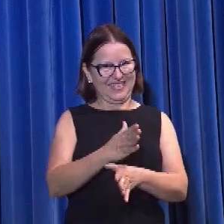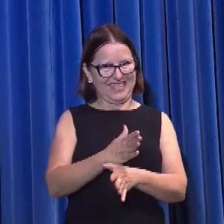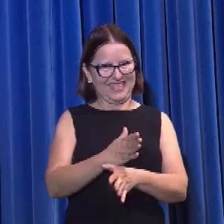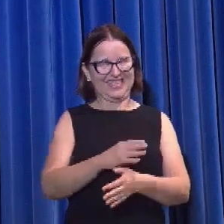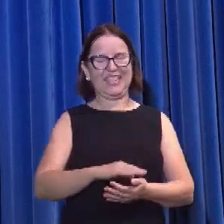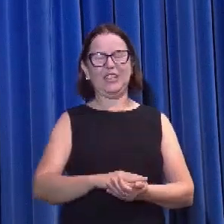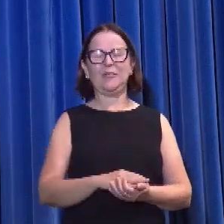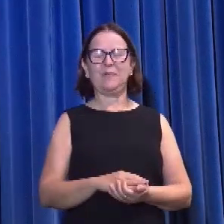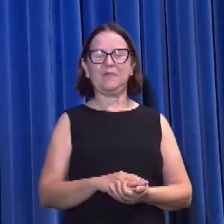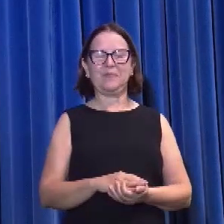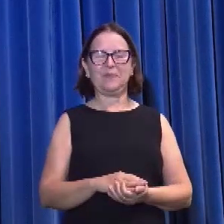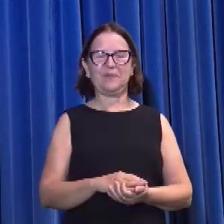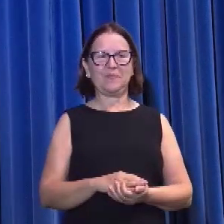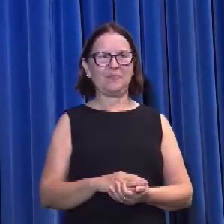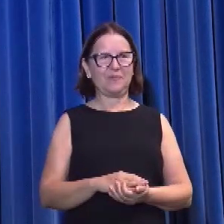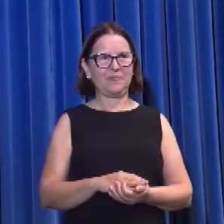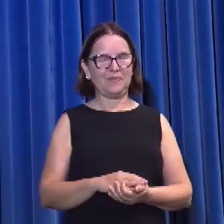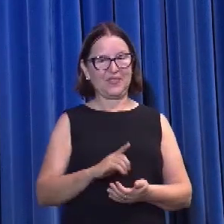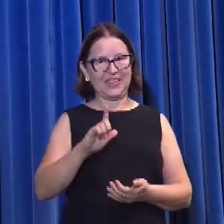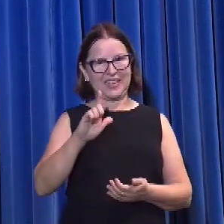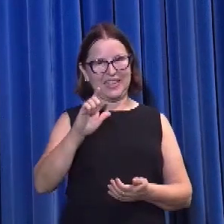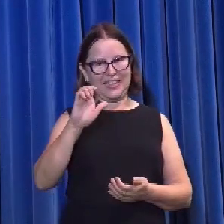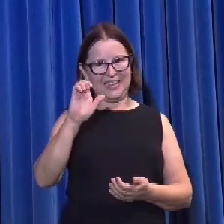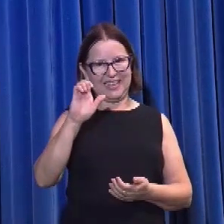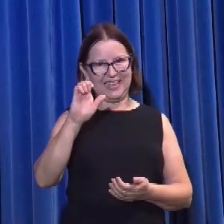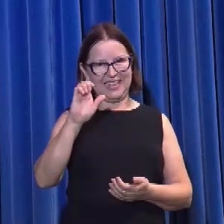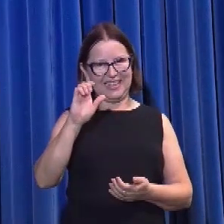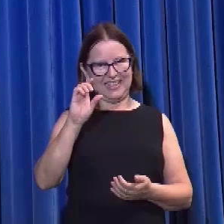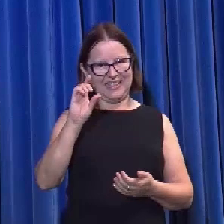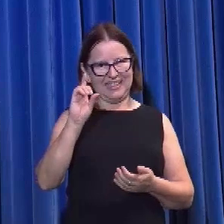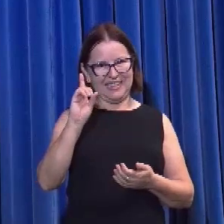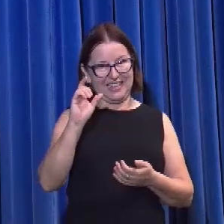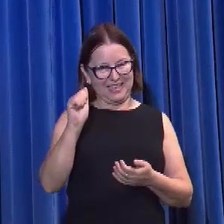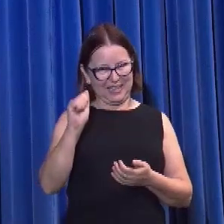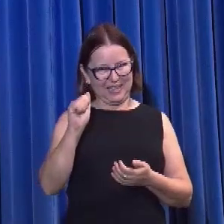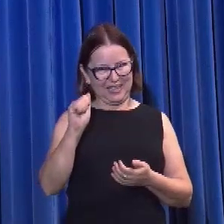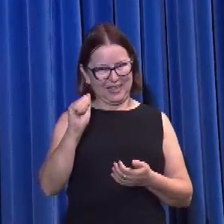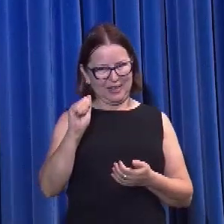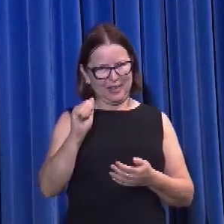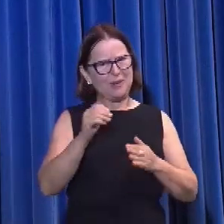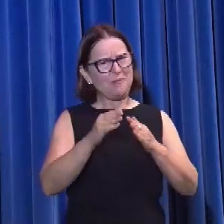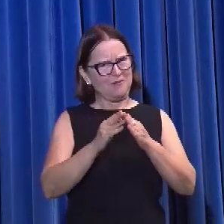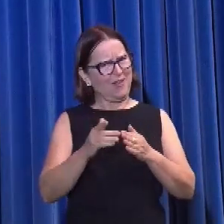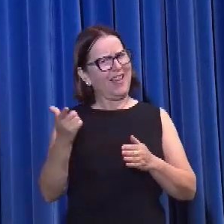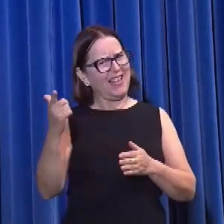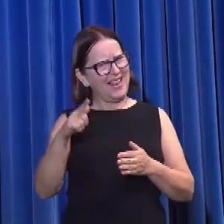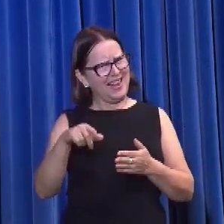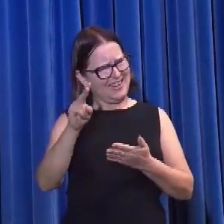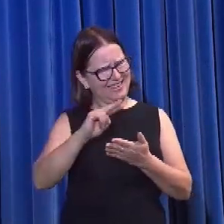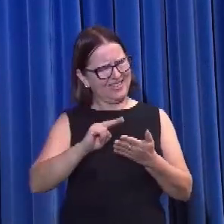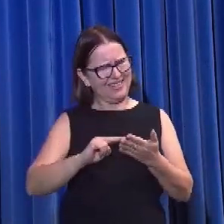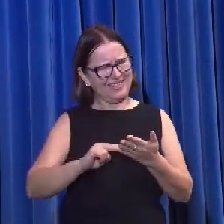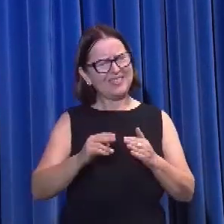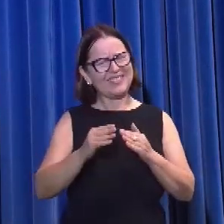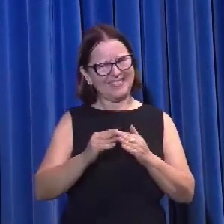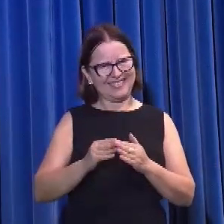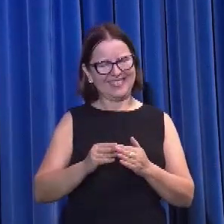Ô Leda, você não se cansa de ler outra vez? Por